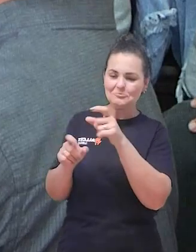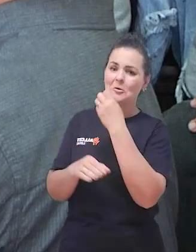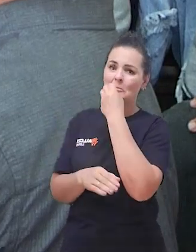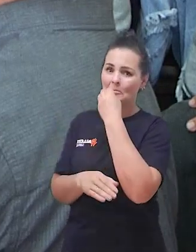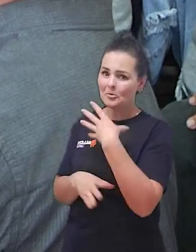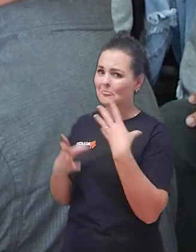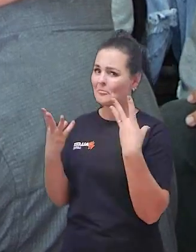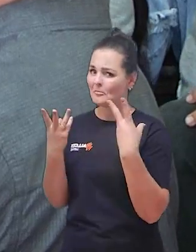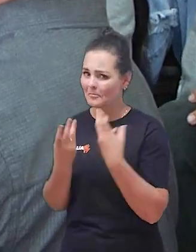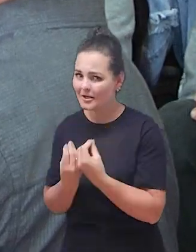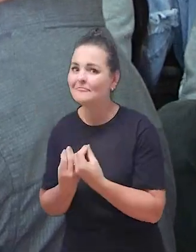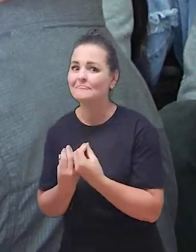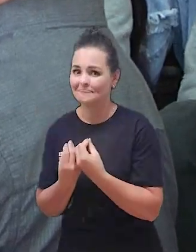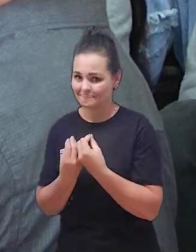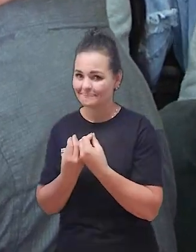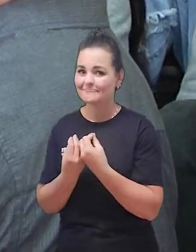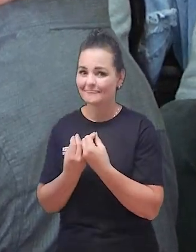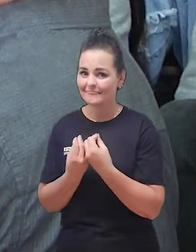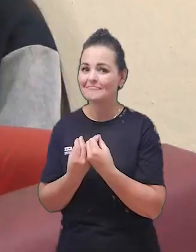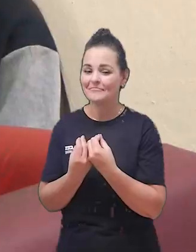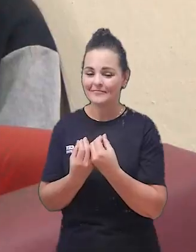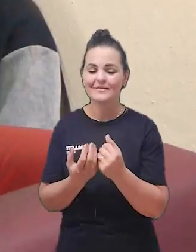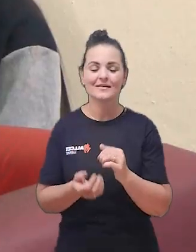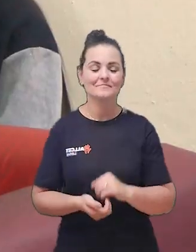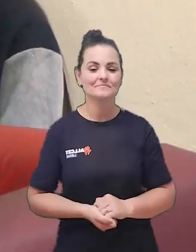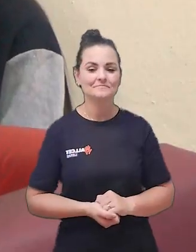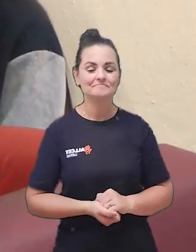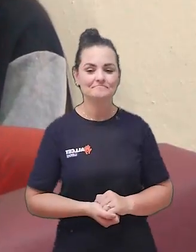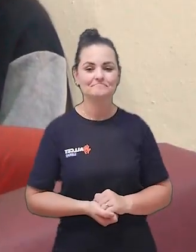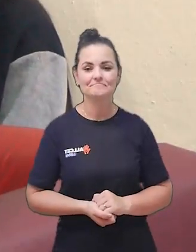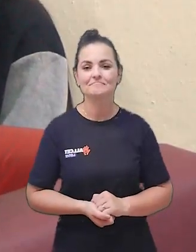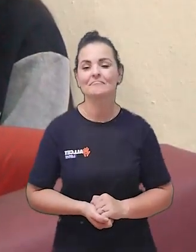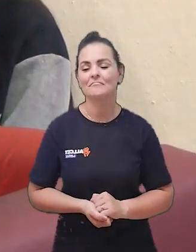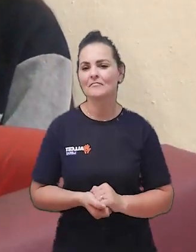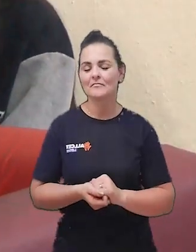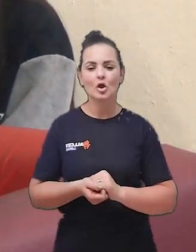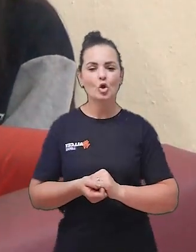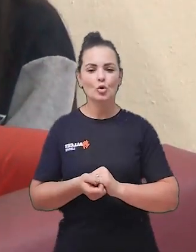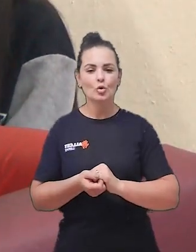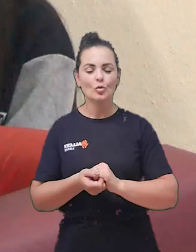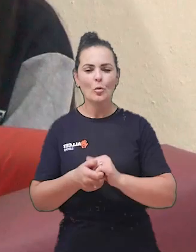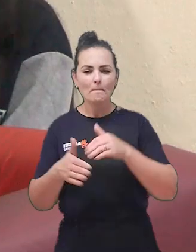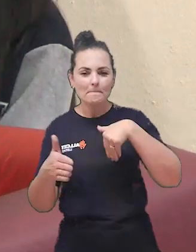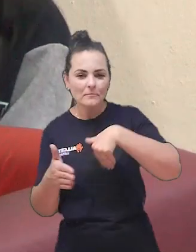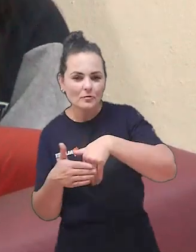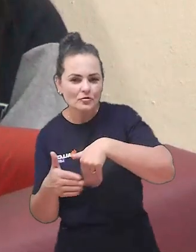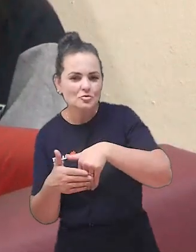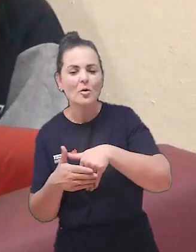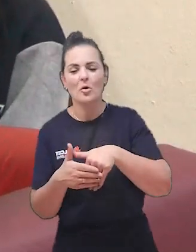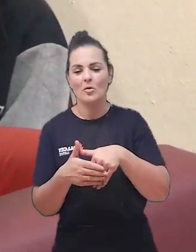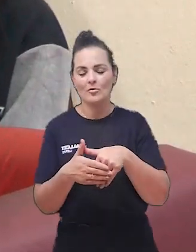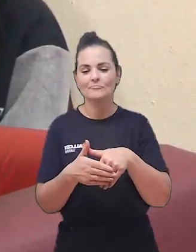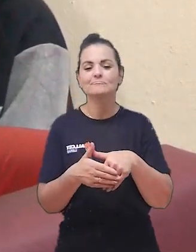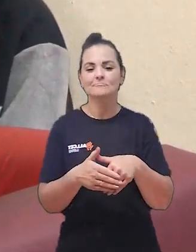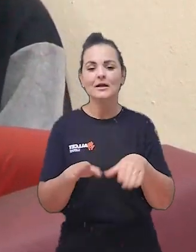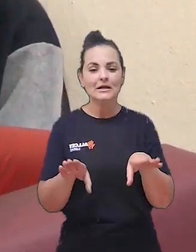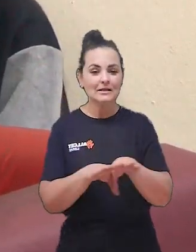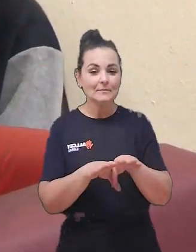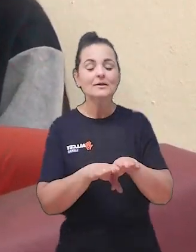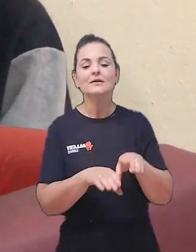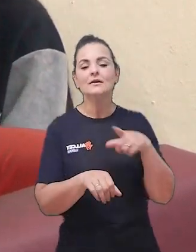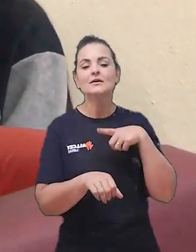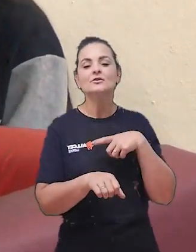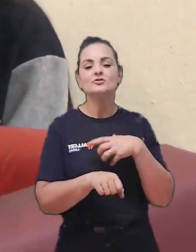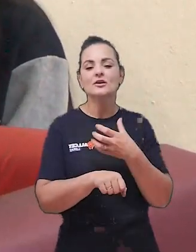boa, né, que jogava aquilo com uma maestria. Jogo de futebol, nós jogávamos, tinha educação física, que a gente